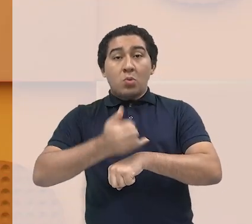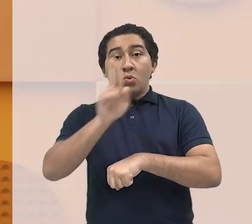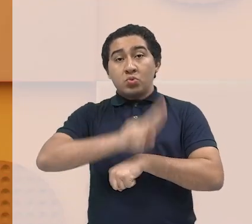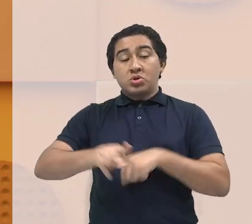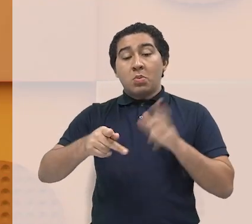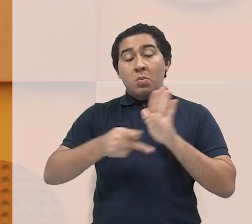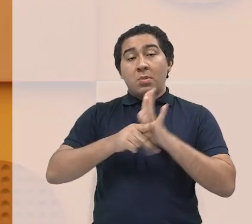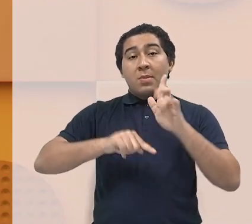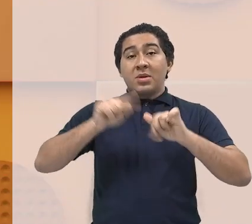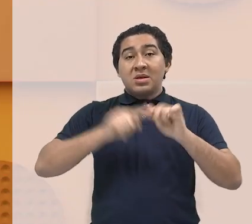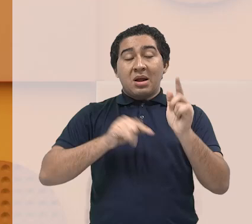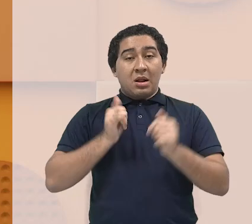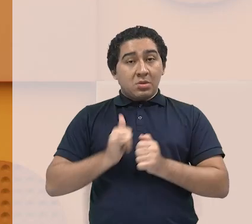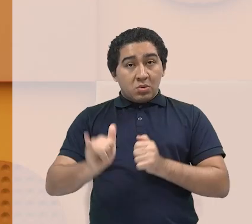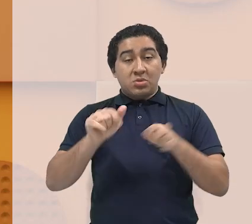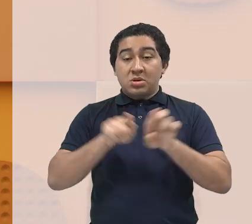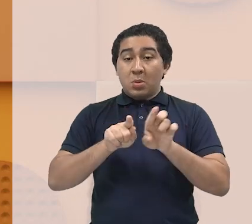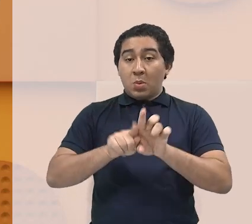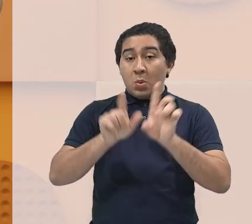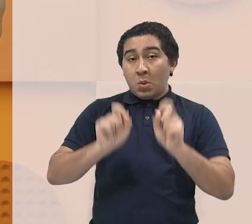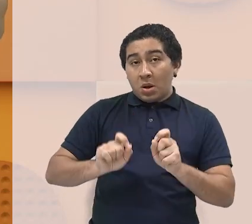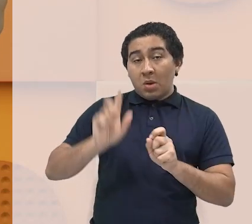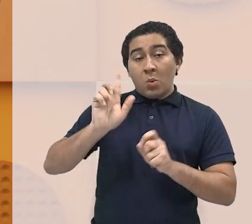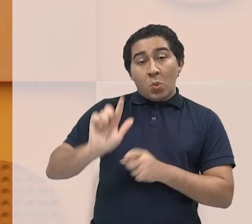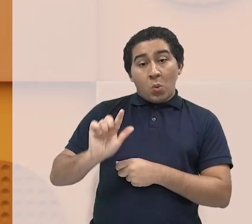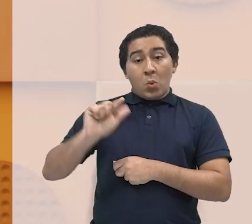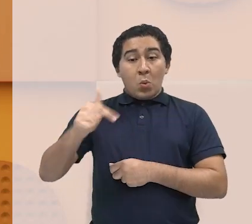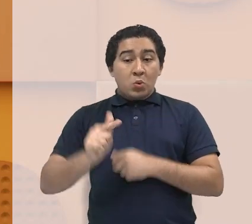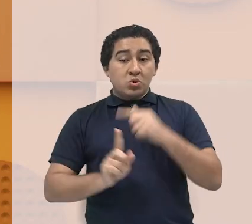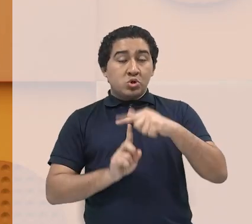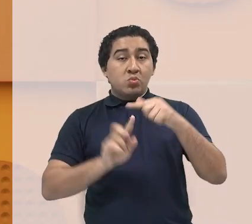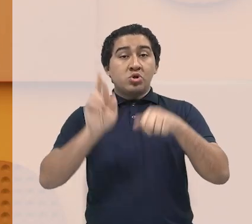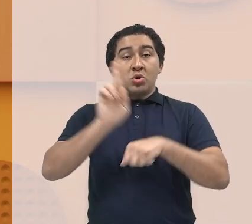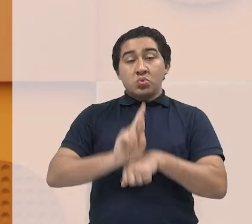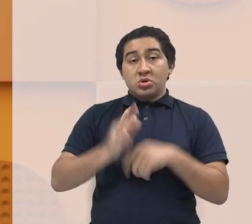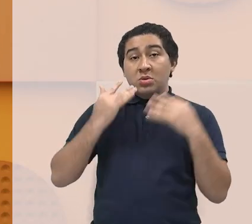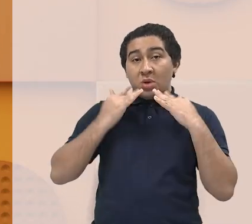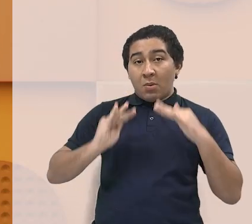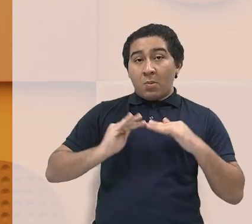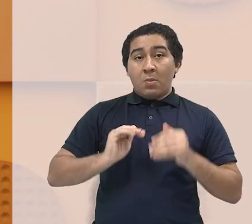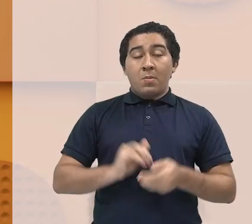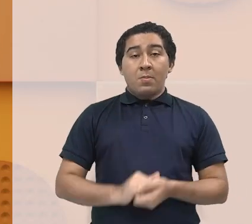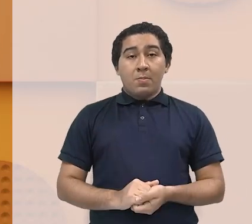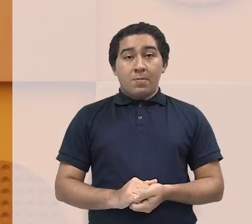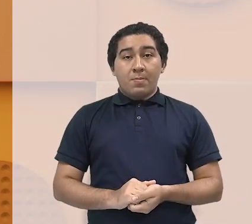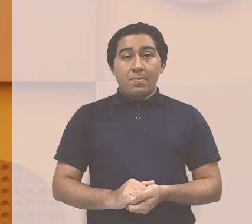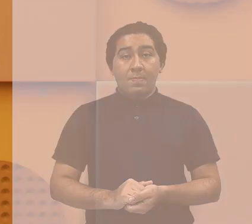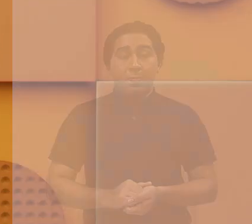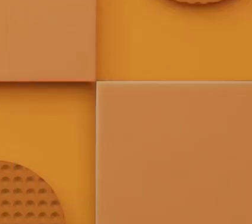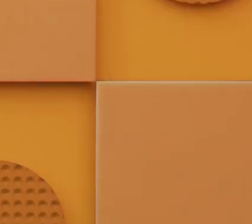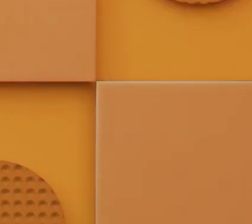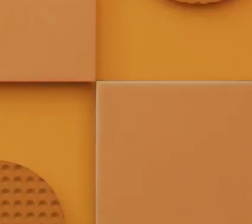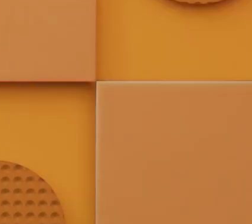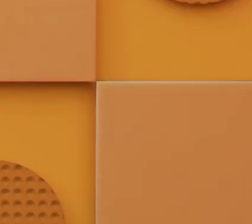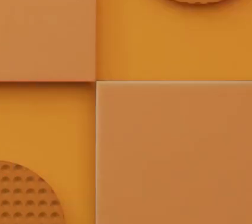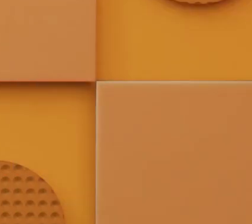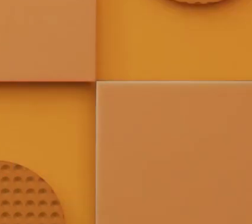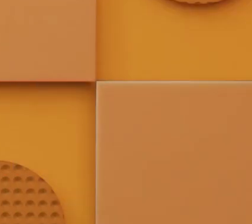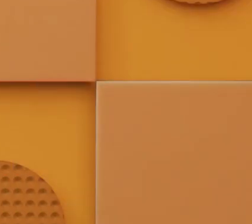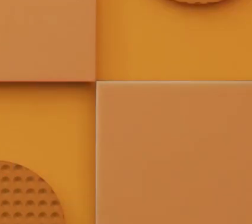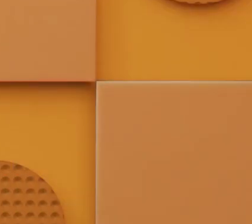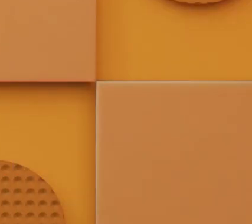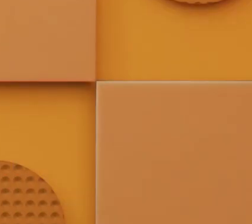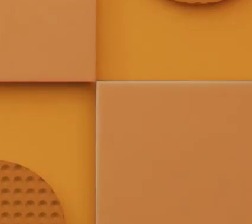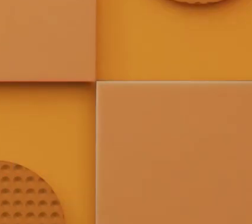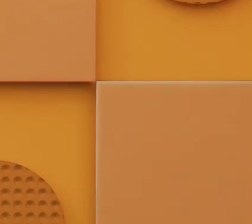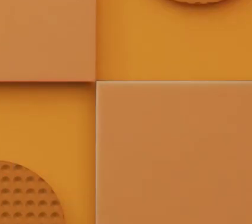nos componentes eletrônicos, bem como também de outros recursos naturais. E isso leva ao quê? A erosão do solo,